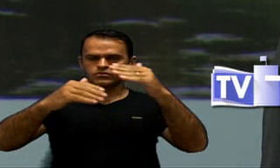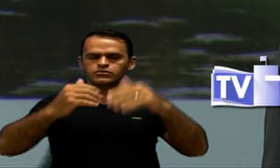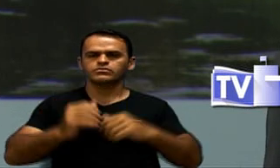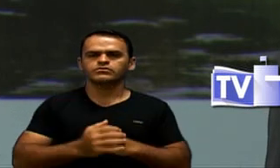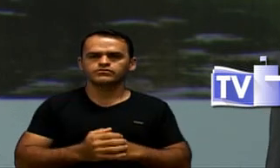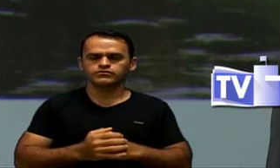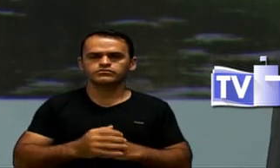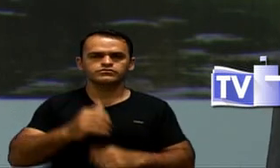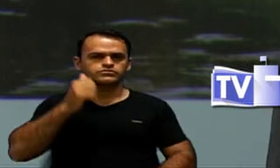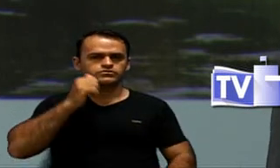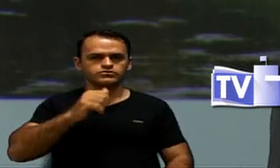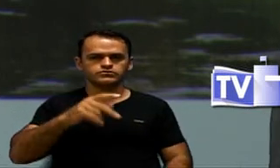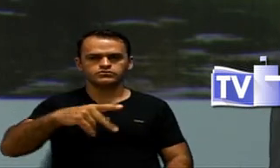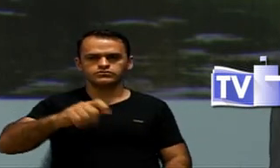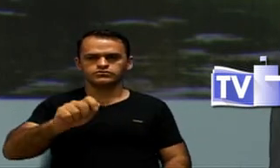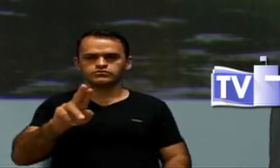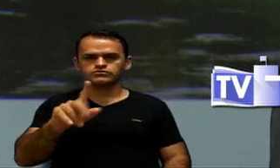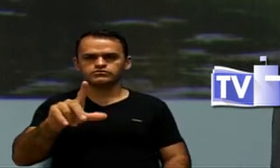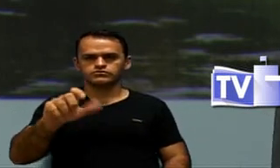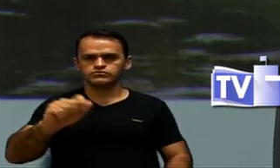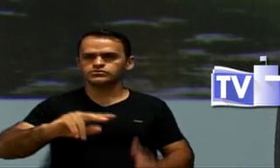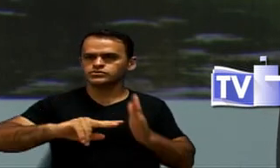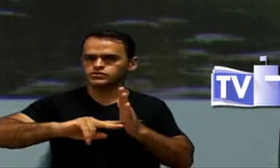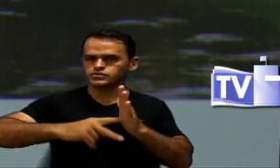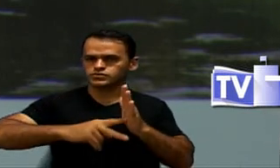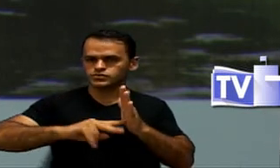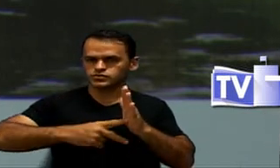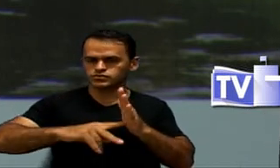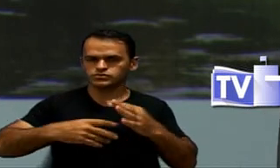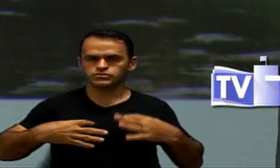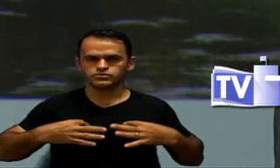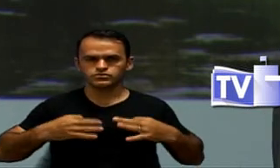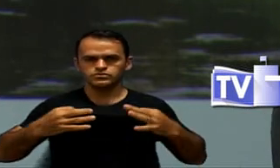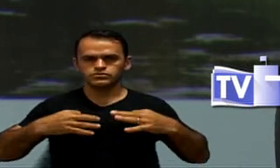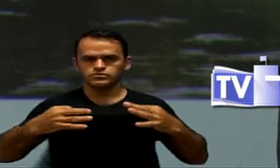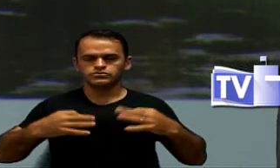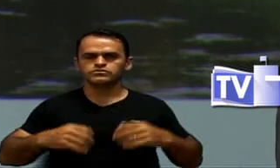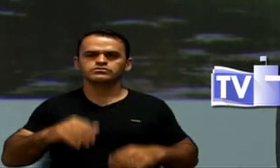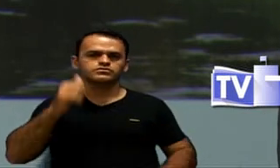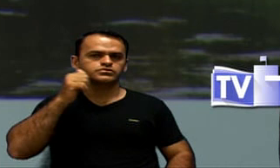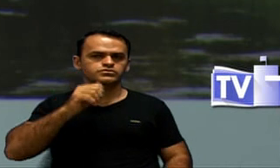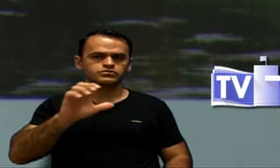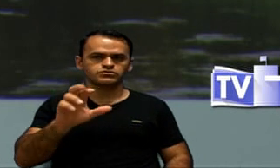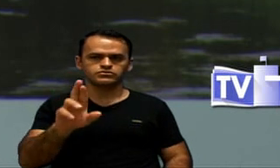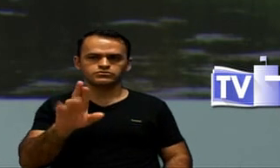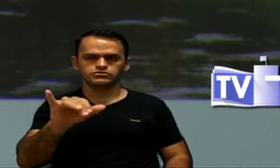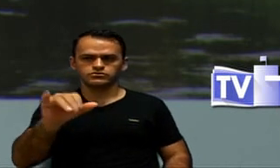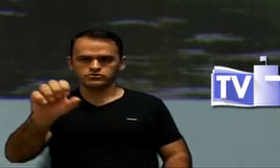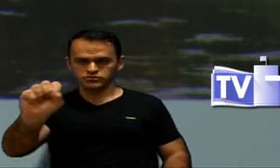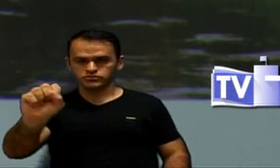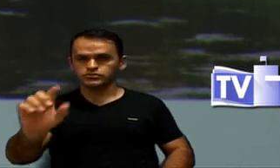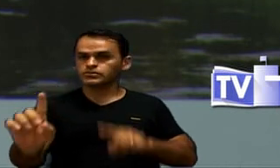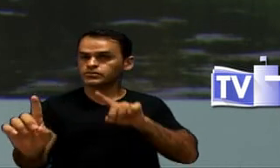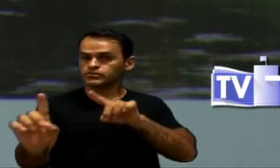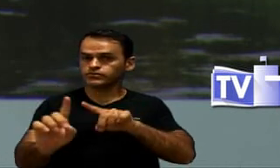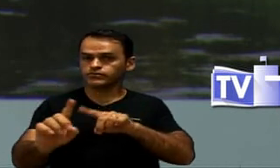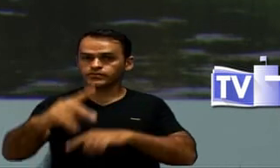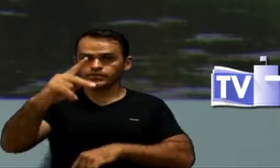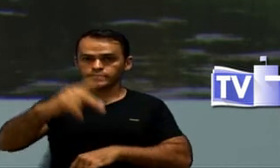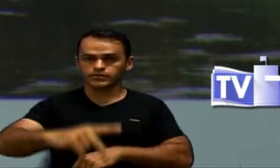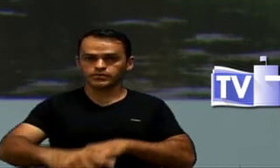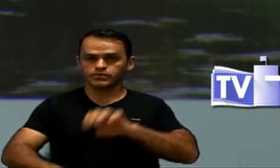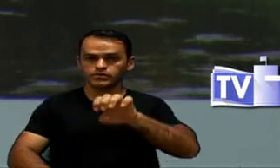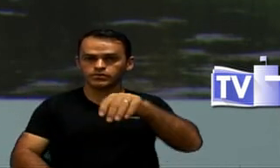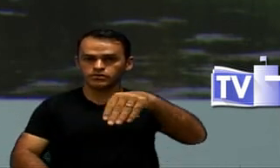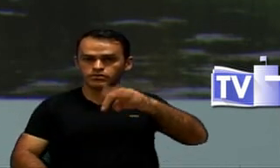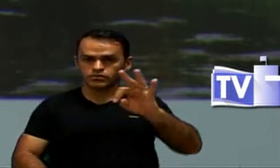Paula Proença, representando o Sindicato do Vestuário, e a senhora Cris Almeida Mancinho, ela é presidente da AMT,